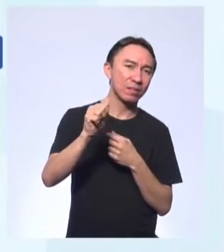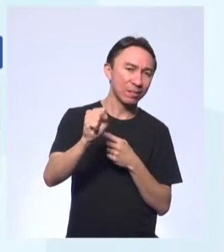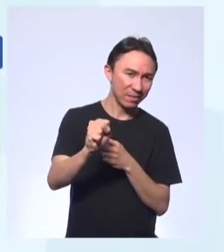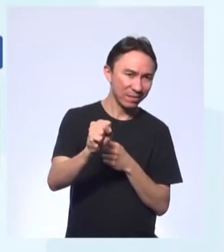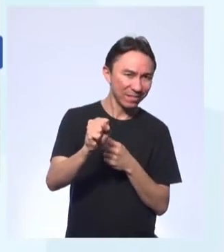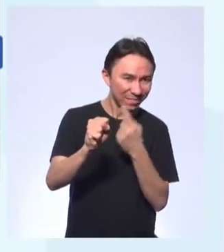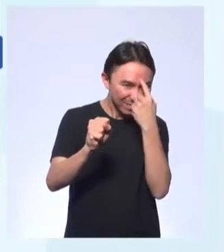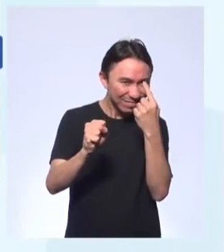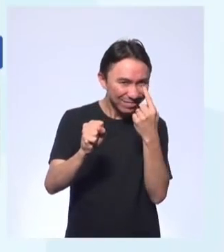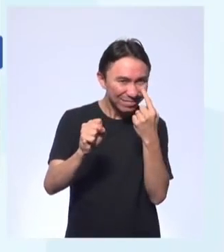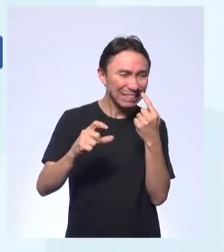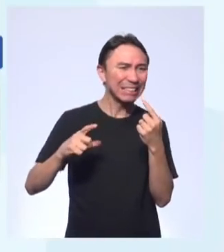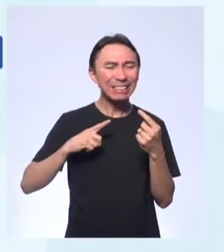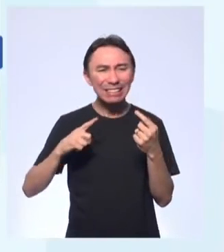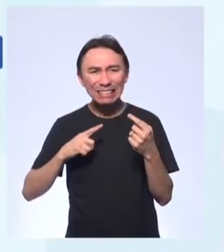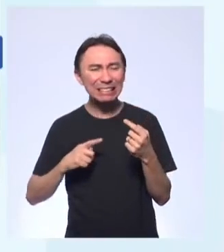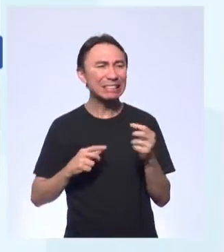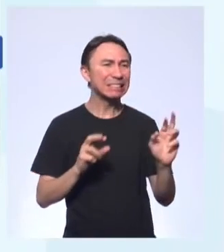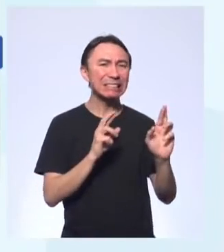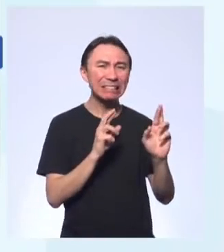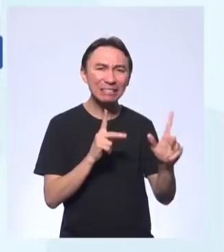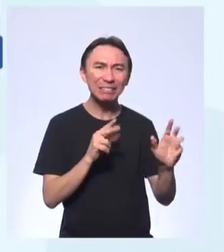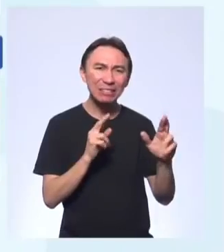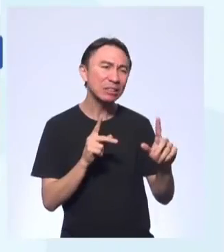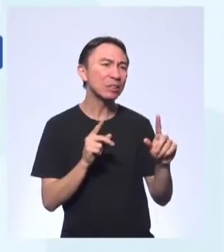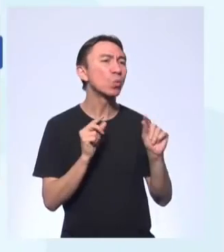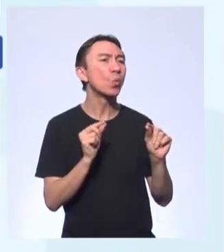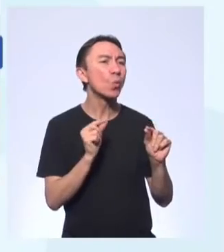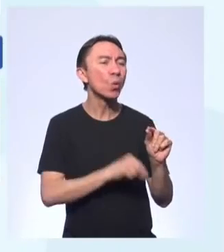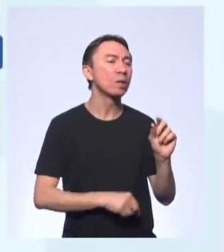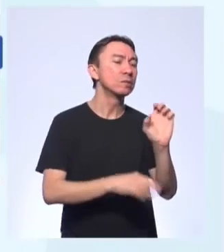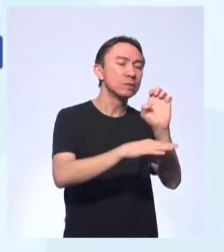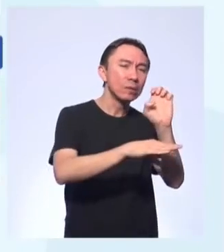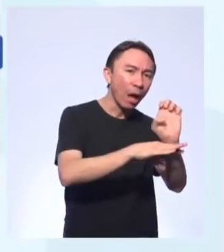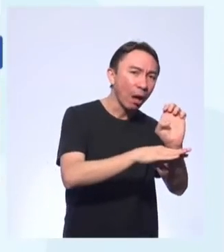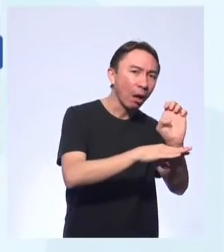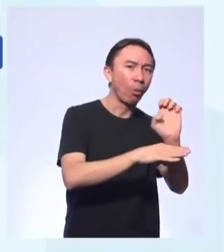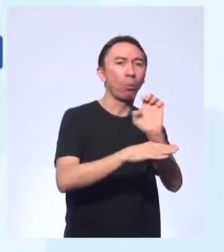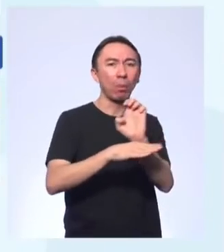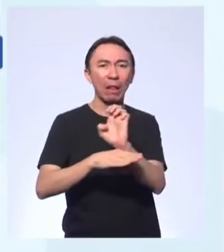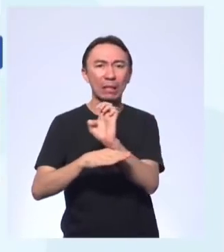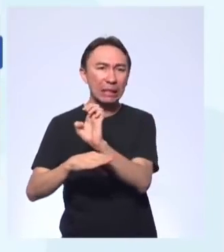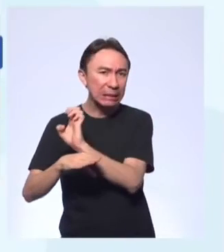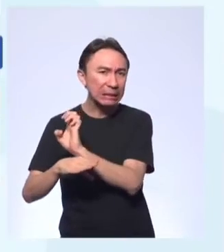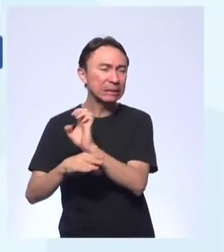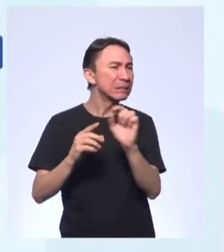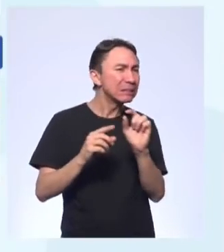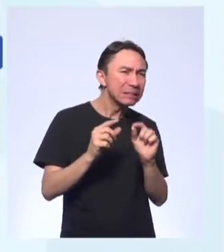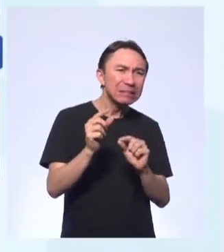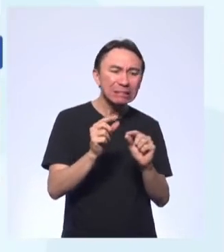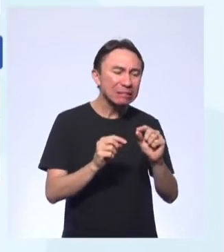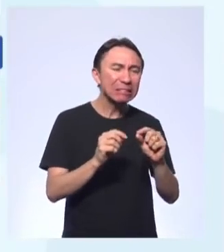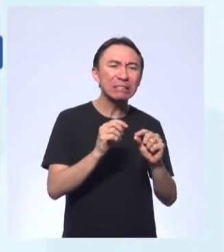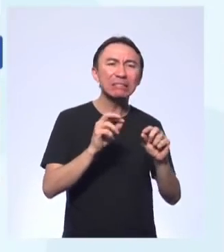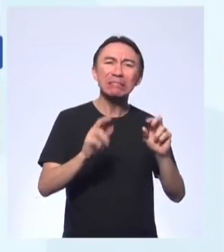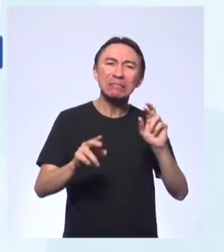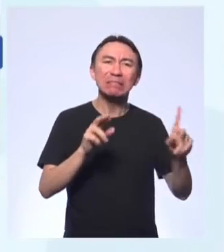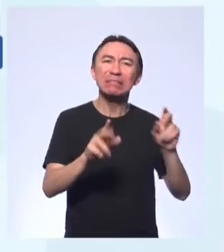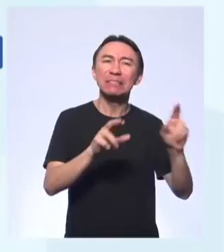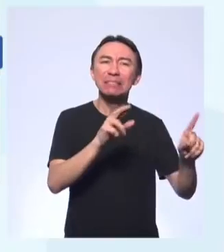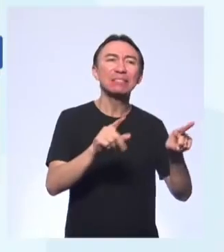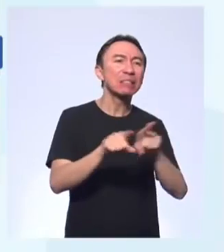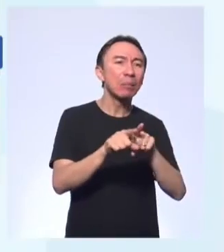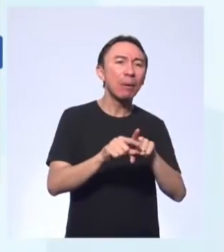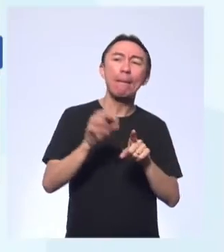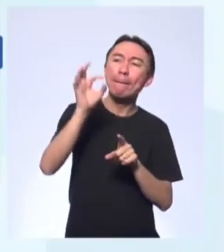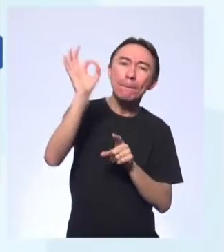existe uma diferença, né, entre os estados aí e a porcentagem, né, a quantidade de indivíduos, dependendo.